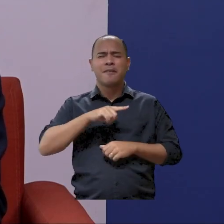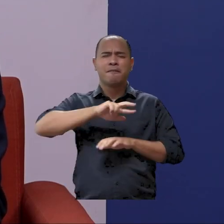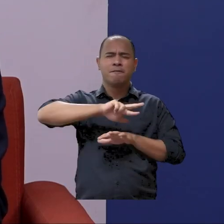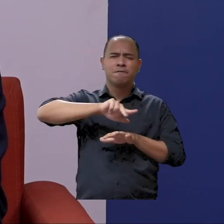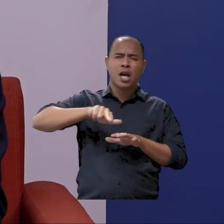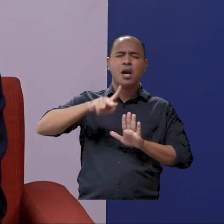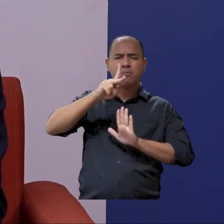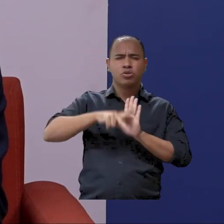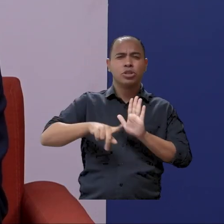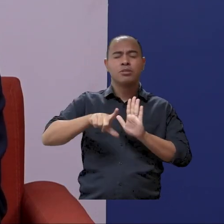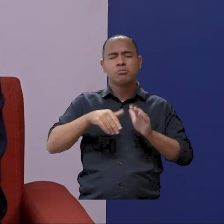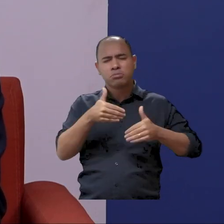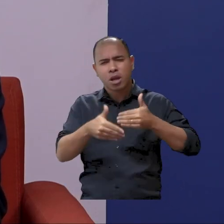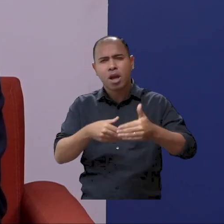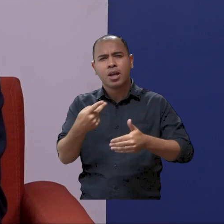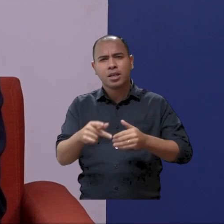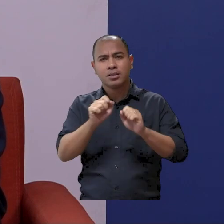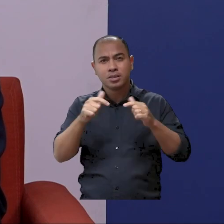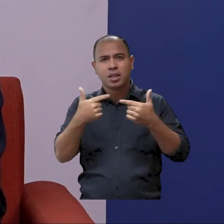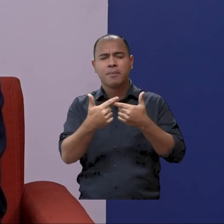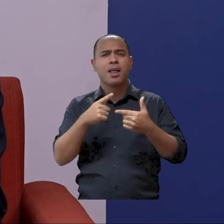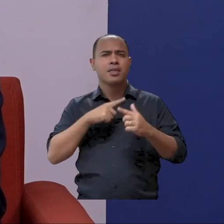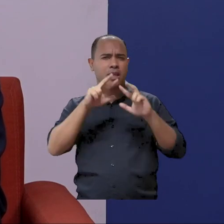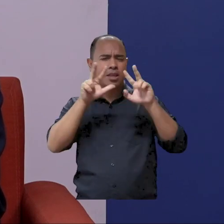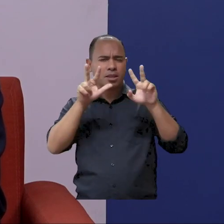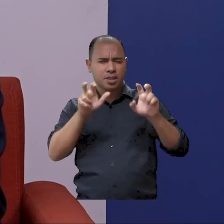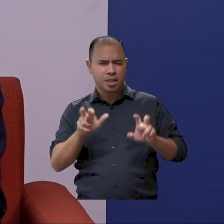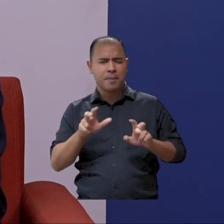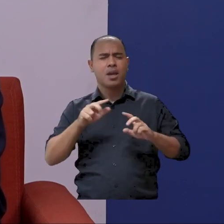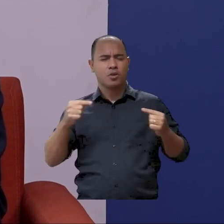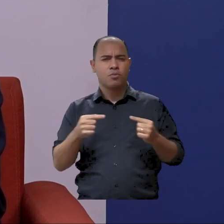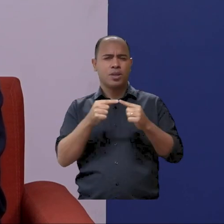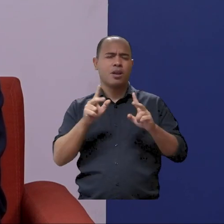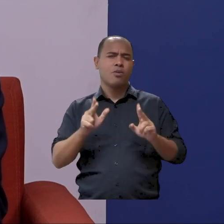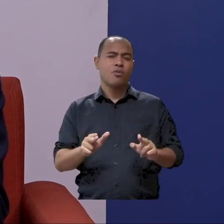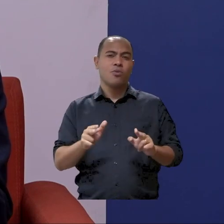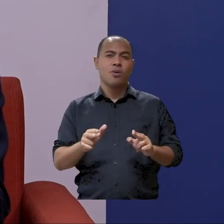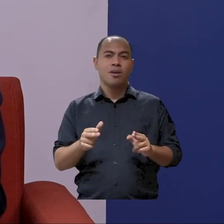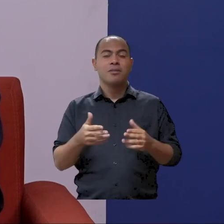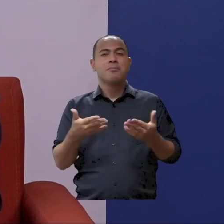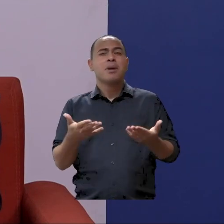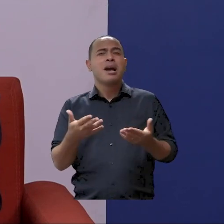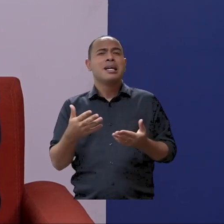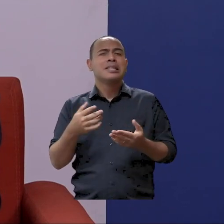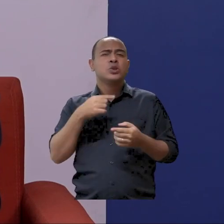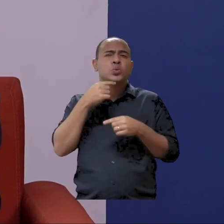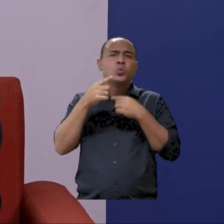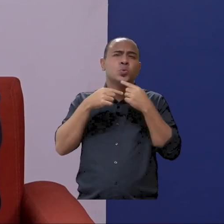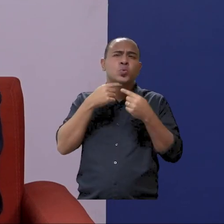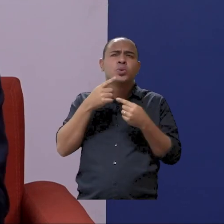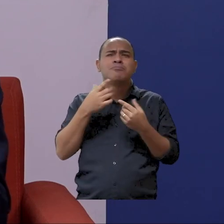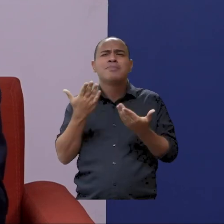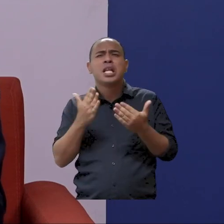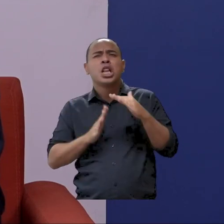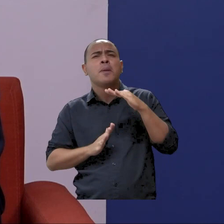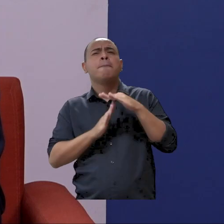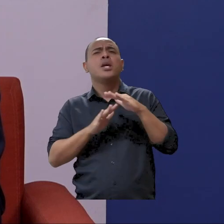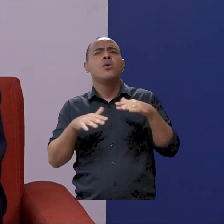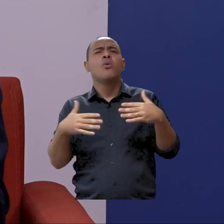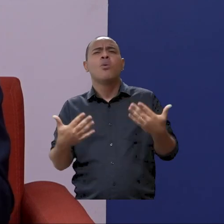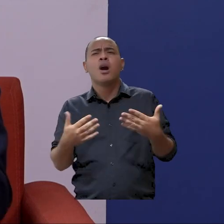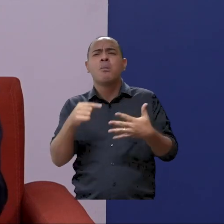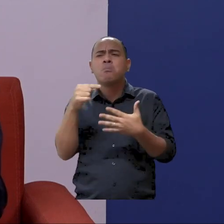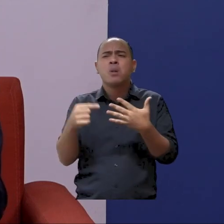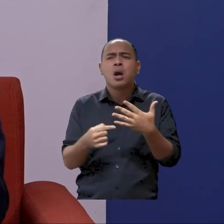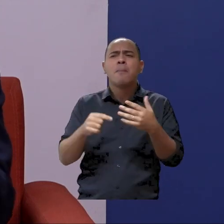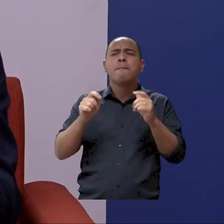Então, existem vários projetos aqui em tramitação na Assembleia sobre esse tema, instituição de políticas públicas. Mas fica sempre a dúvida, né? Quais